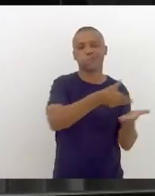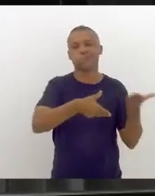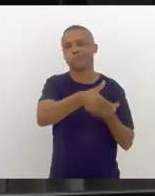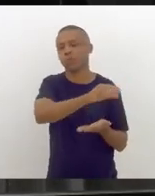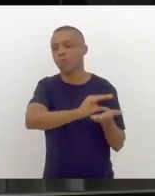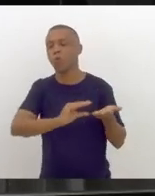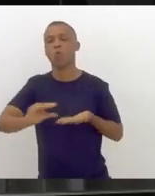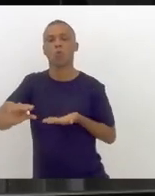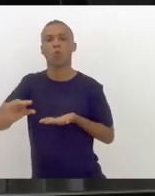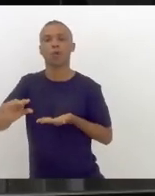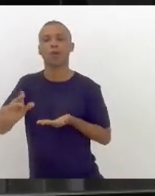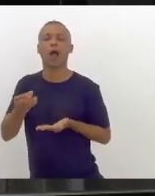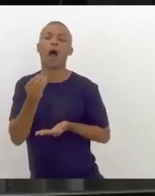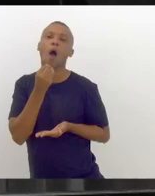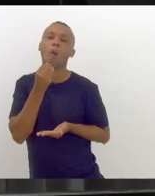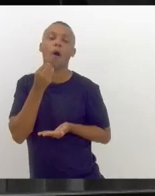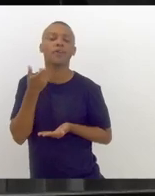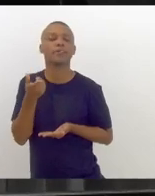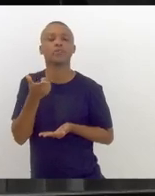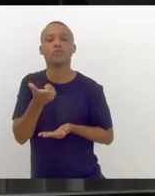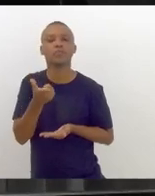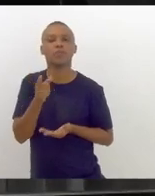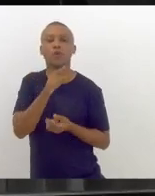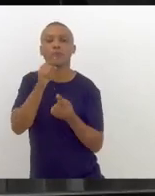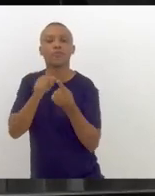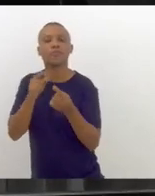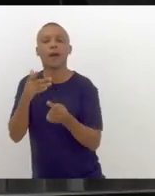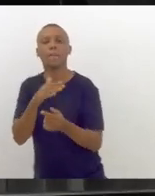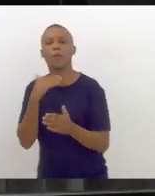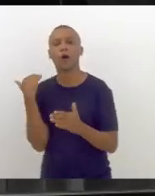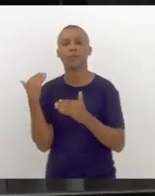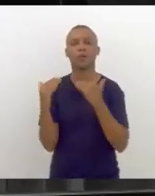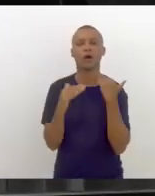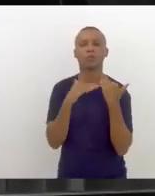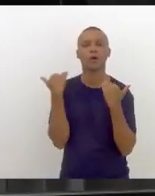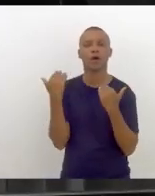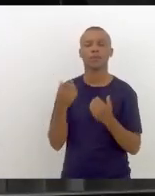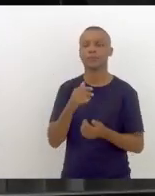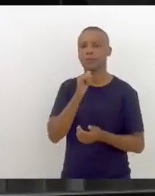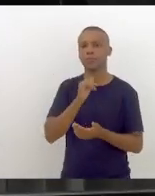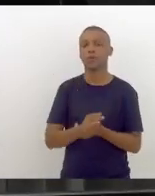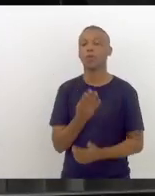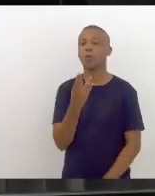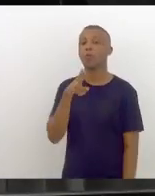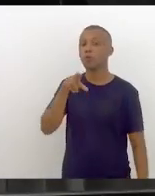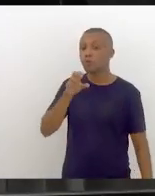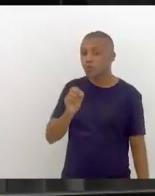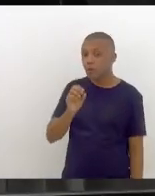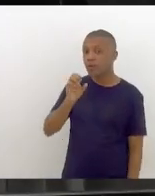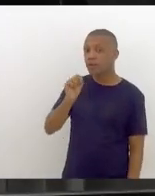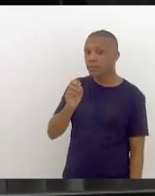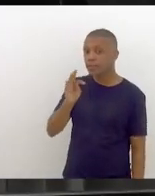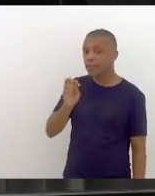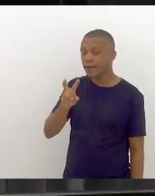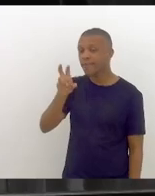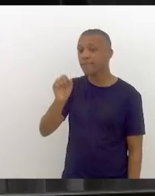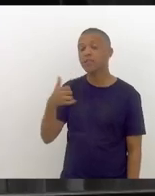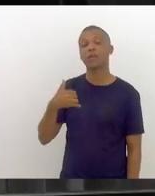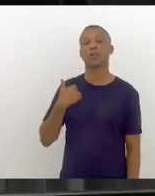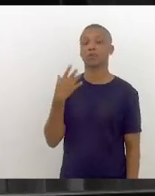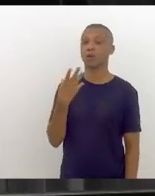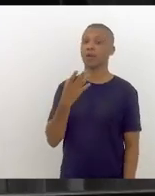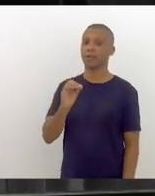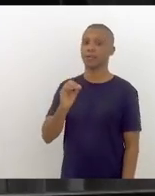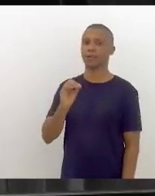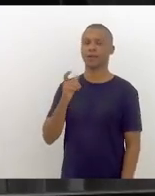governador que aposta Da Lógica da Morte e aqui temos o Bruno Esteves de Melo de 40 anos que